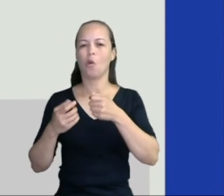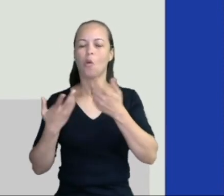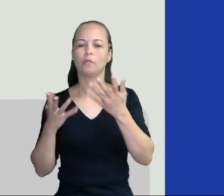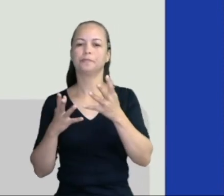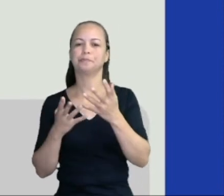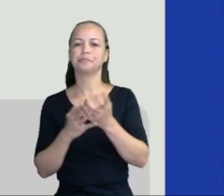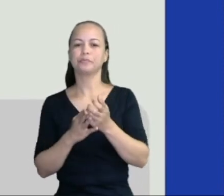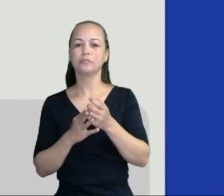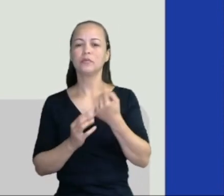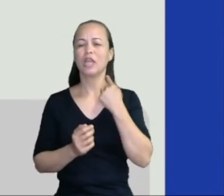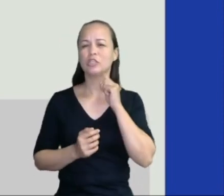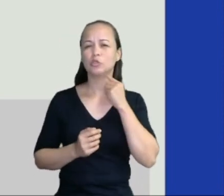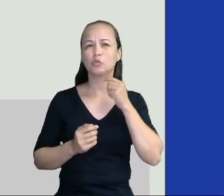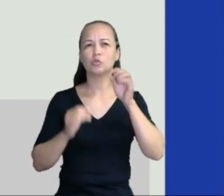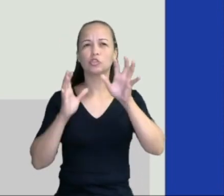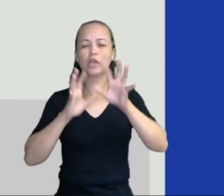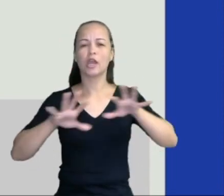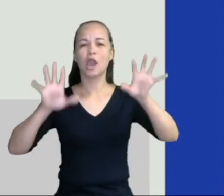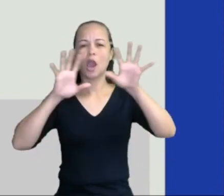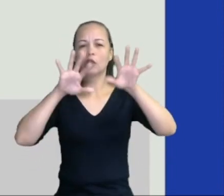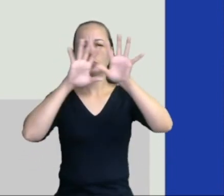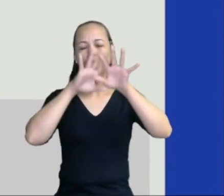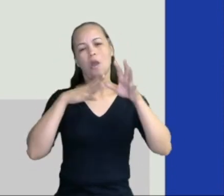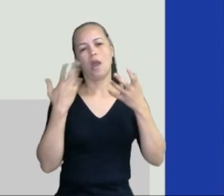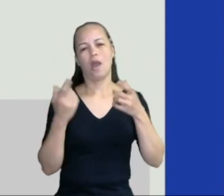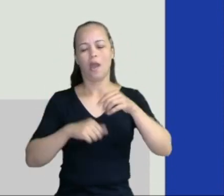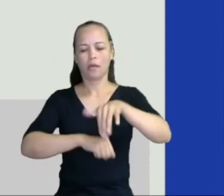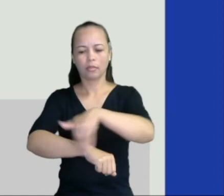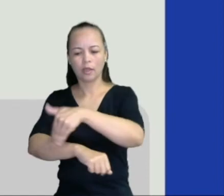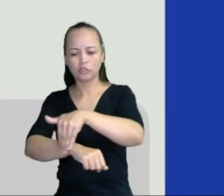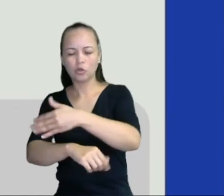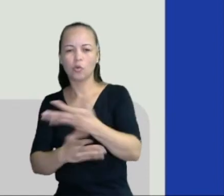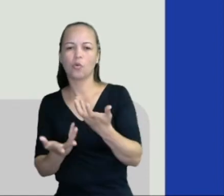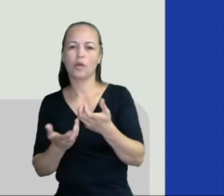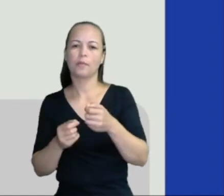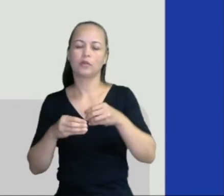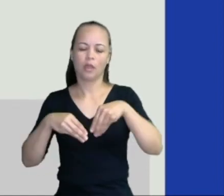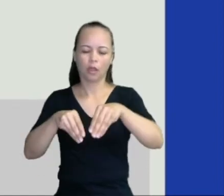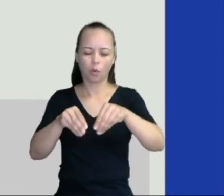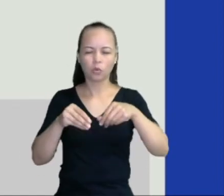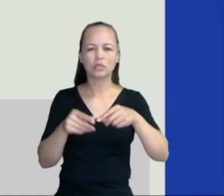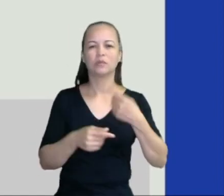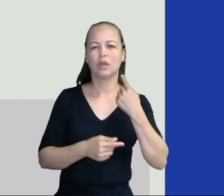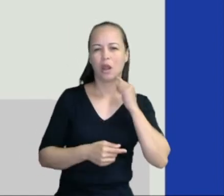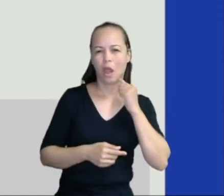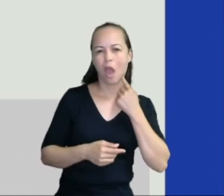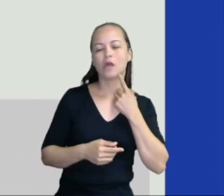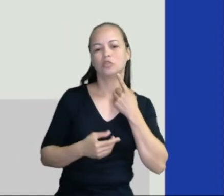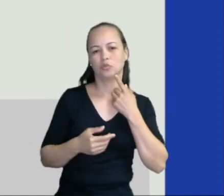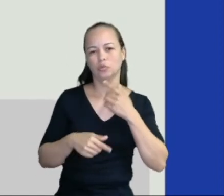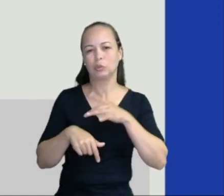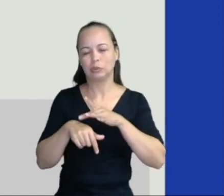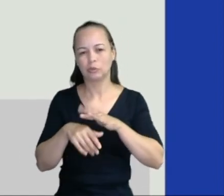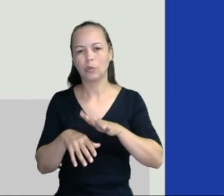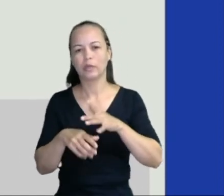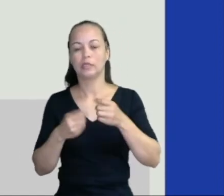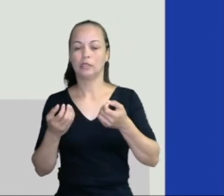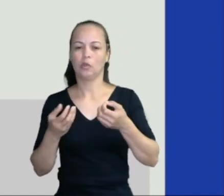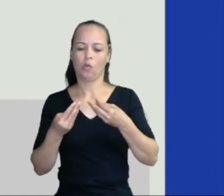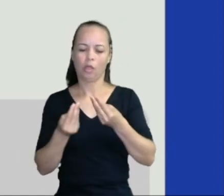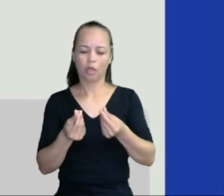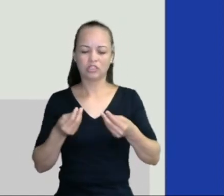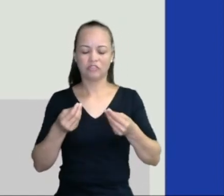das ruas. Podem trazer a contaminação do solo. O solo pode ficar contaminado, não servir mais